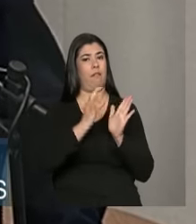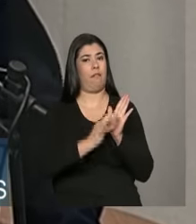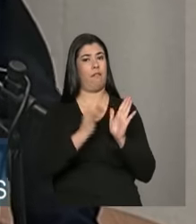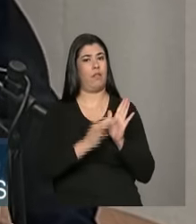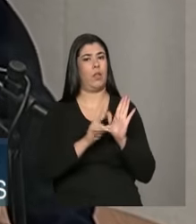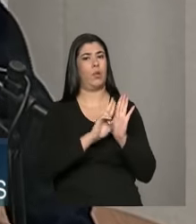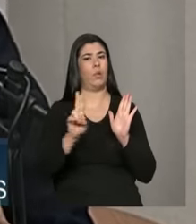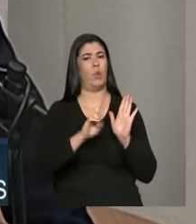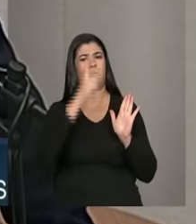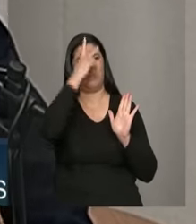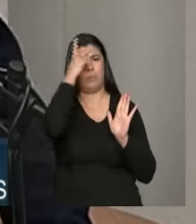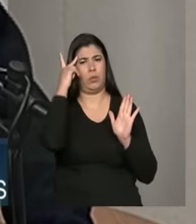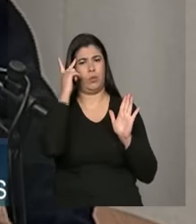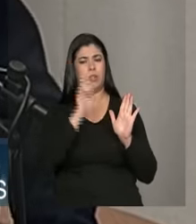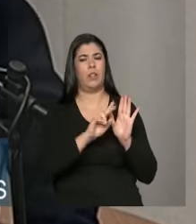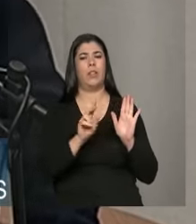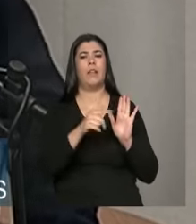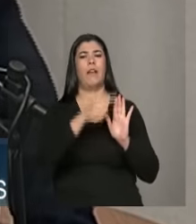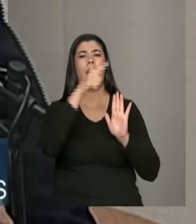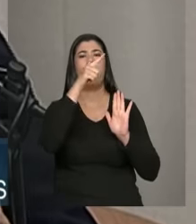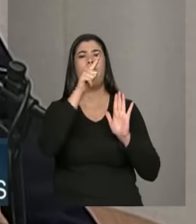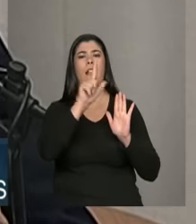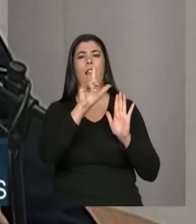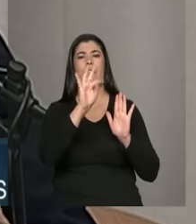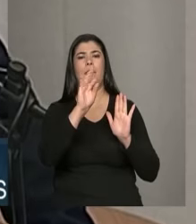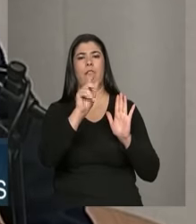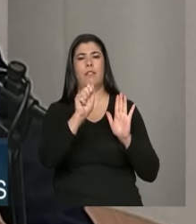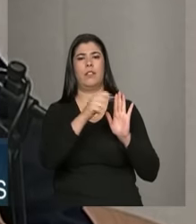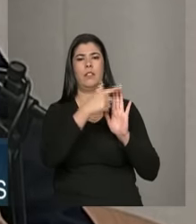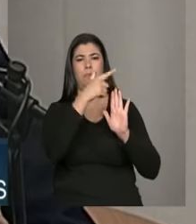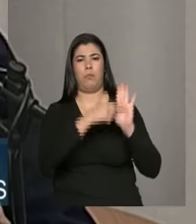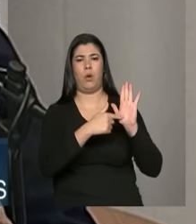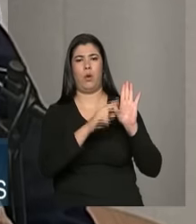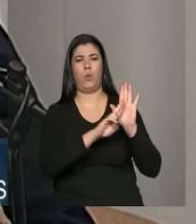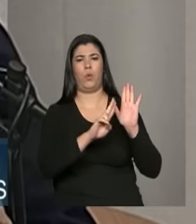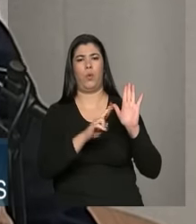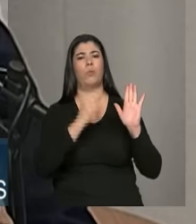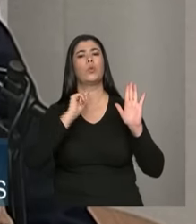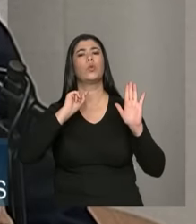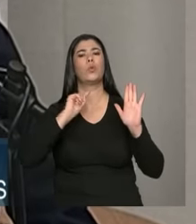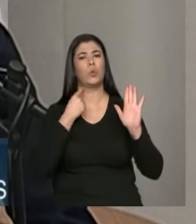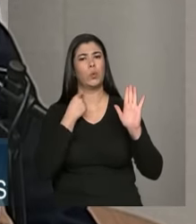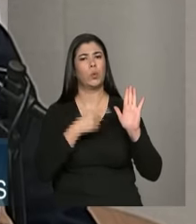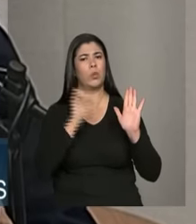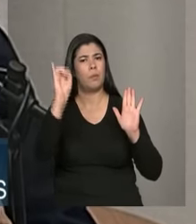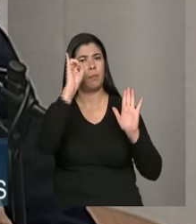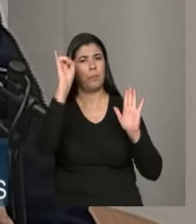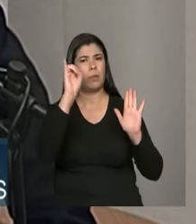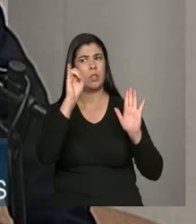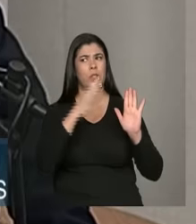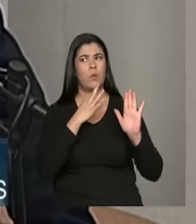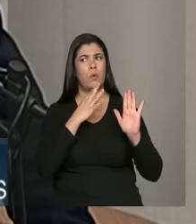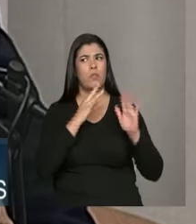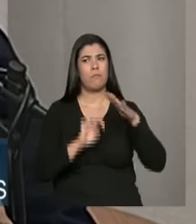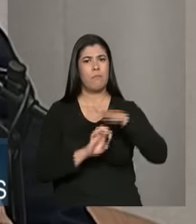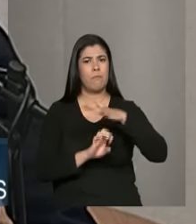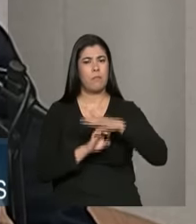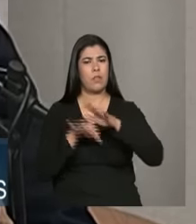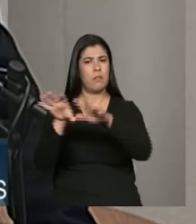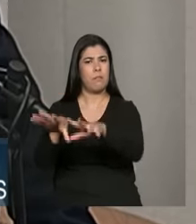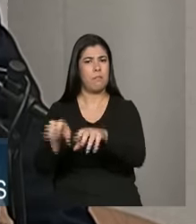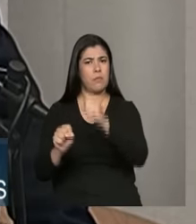lista suja a chamada lista suja foi um instrumento extremamente importante também foi